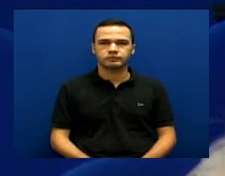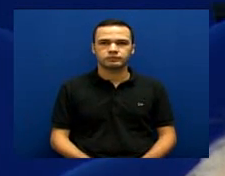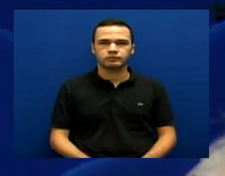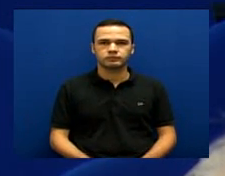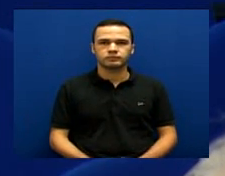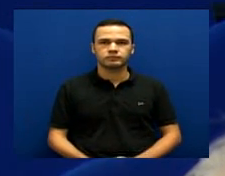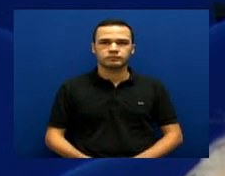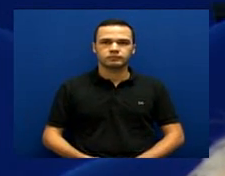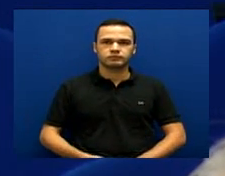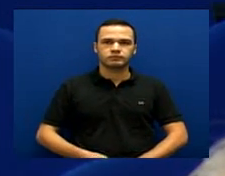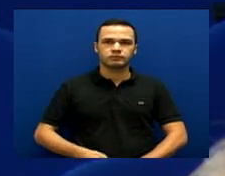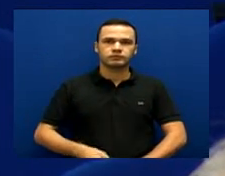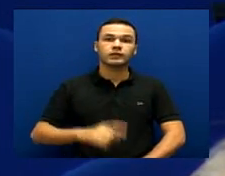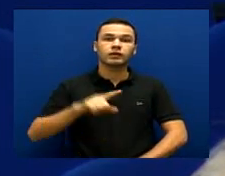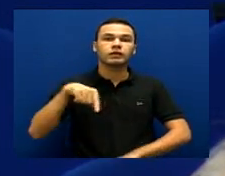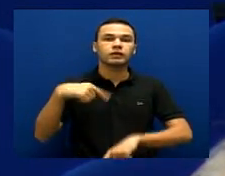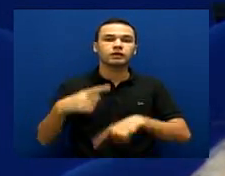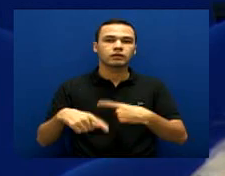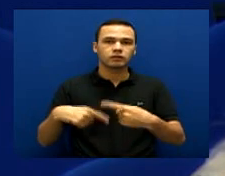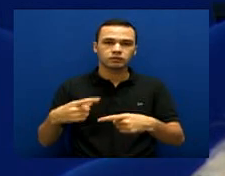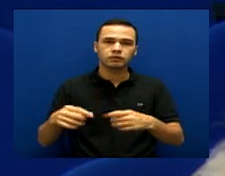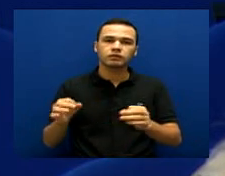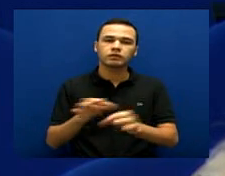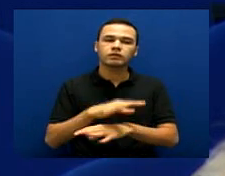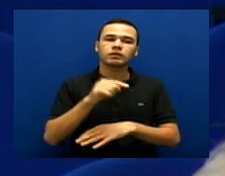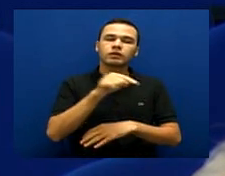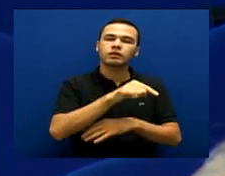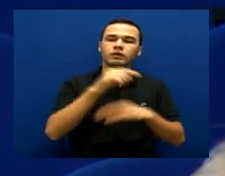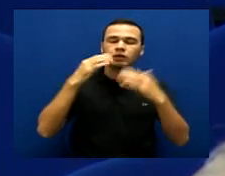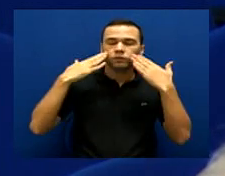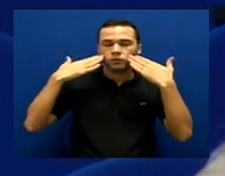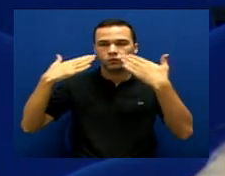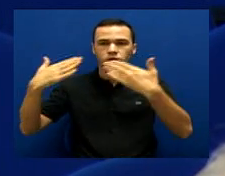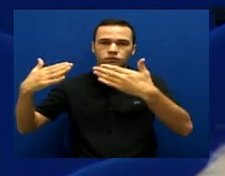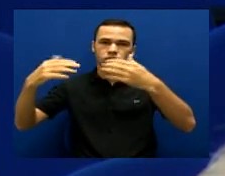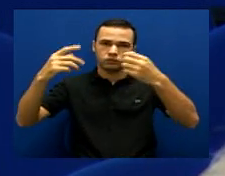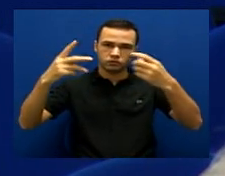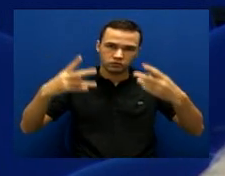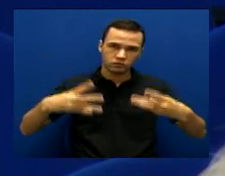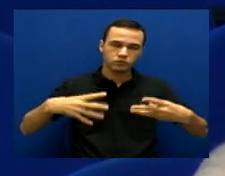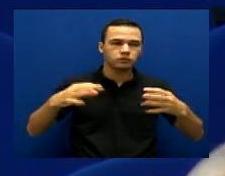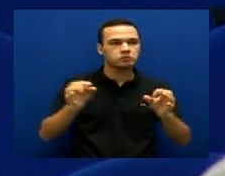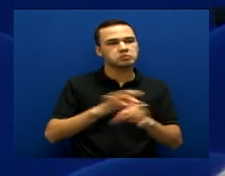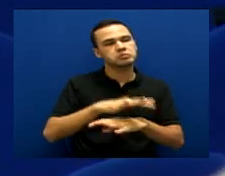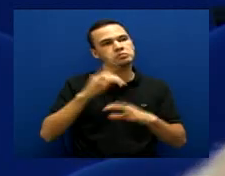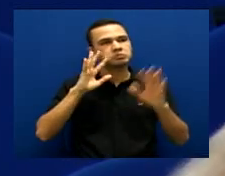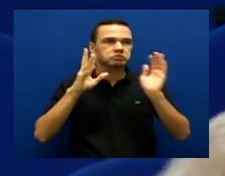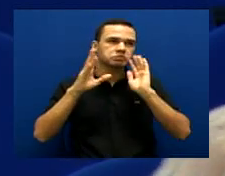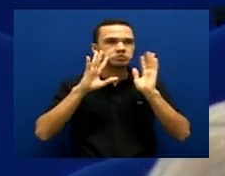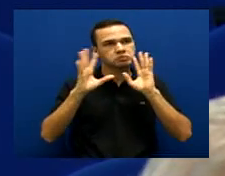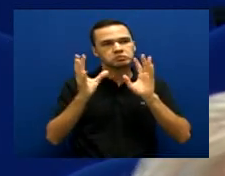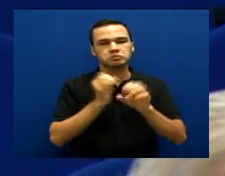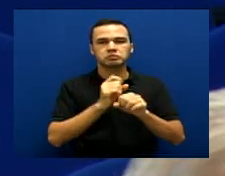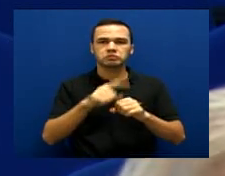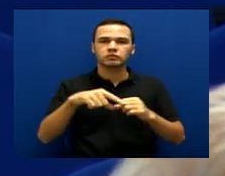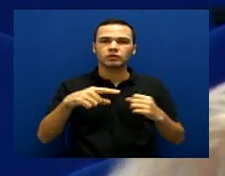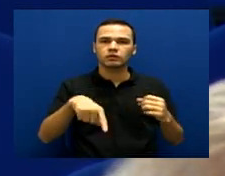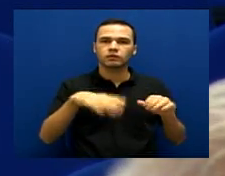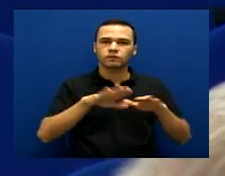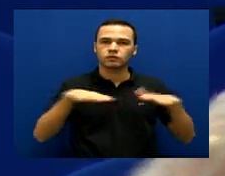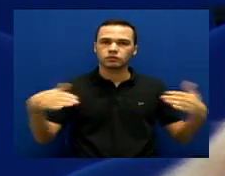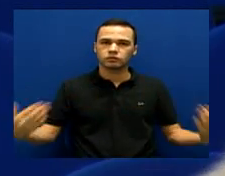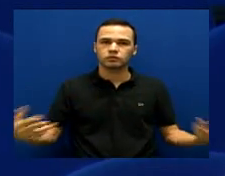que no feminino a comissão apresentará relatório com as conclusões que ela tem que fazer pra mesa